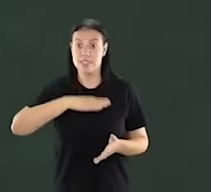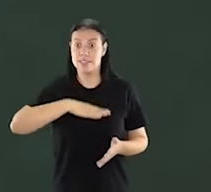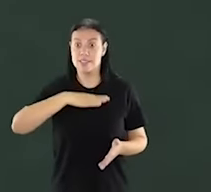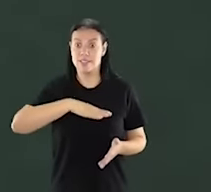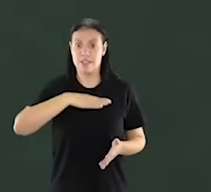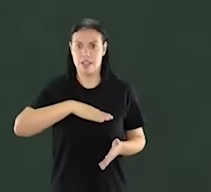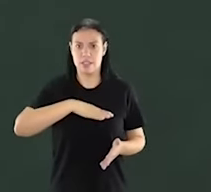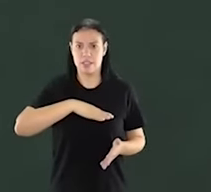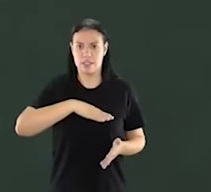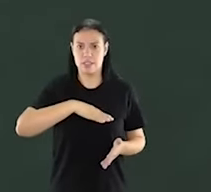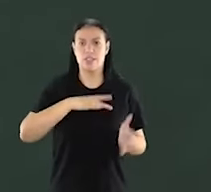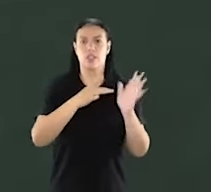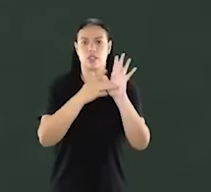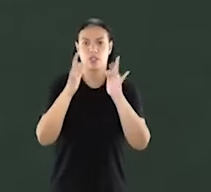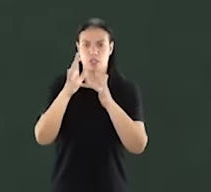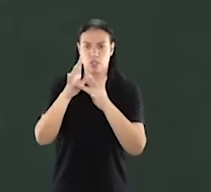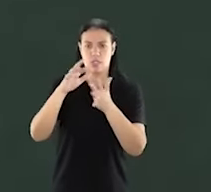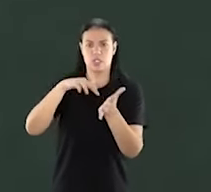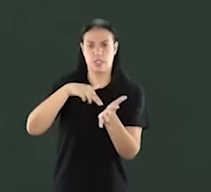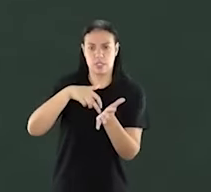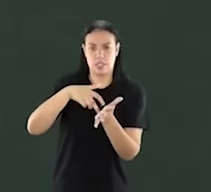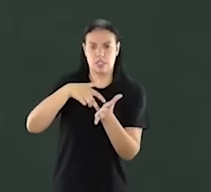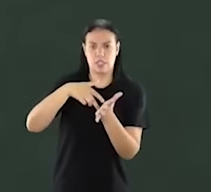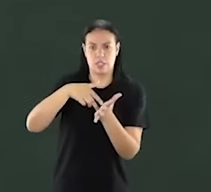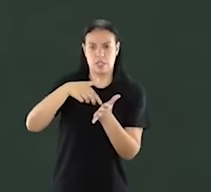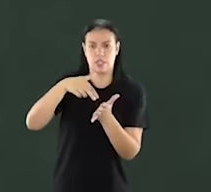Ele andou de cidade em cidade,